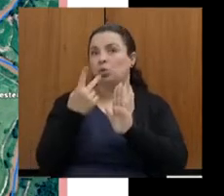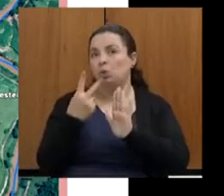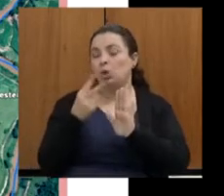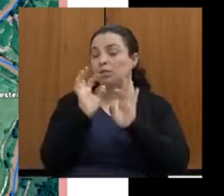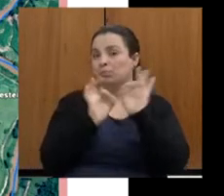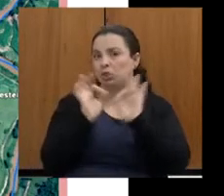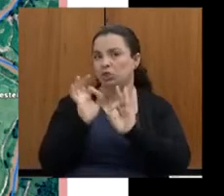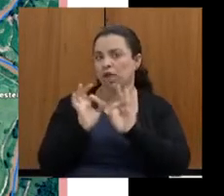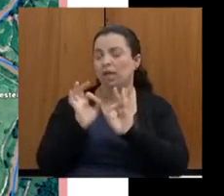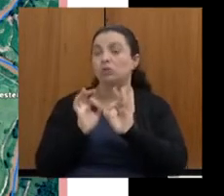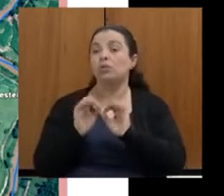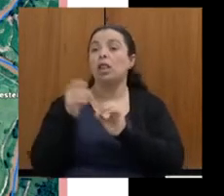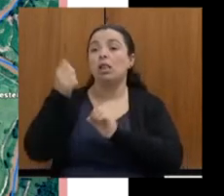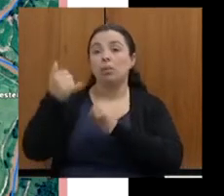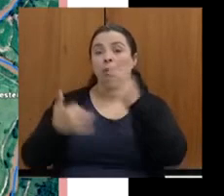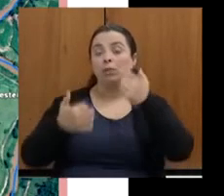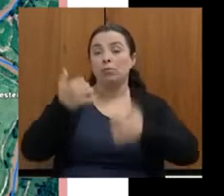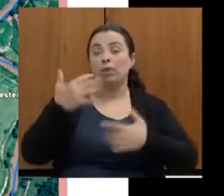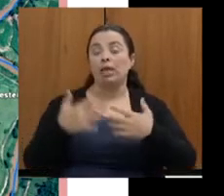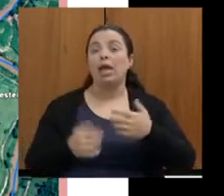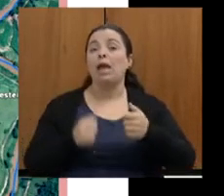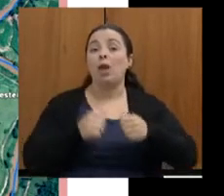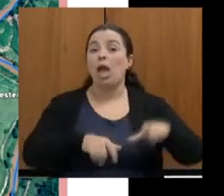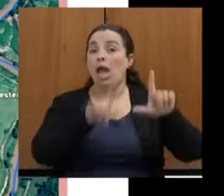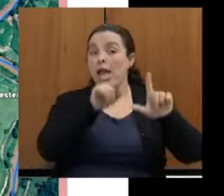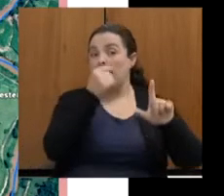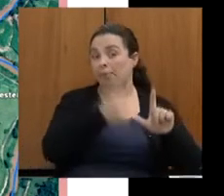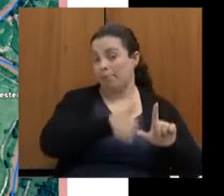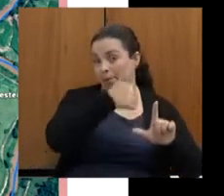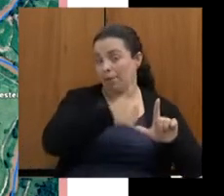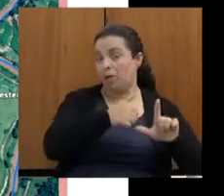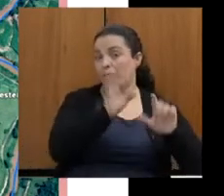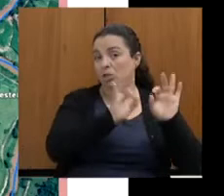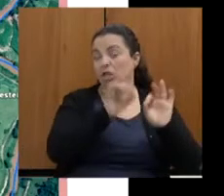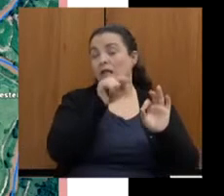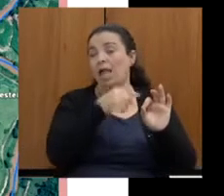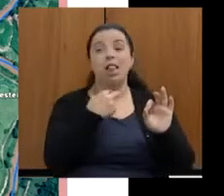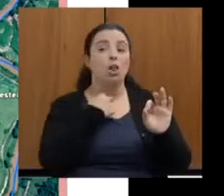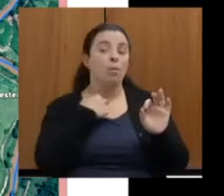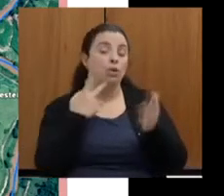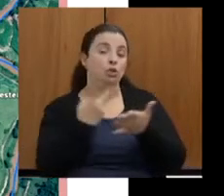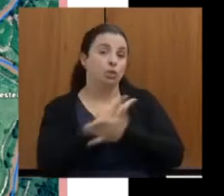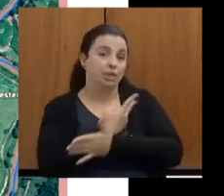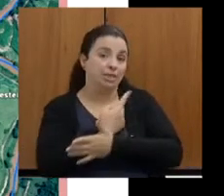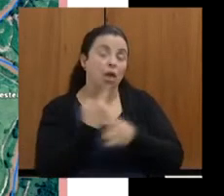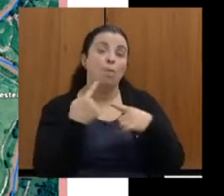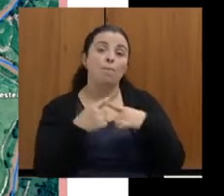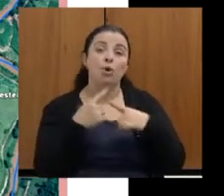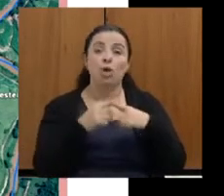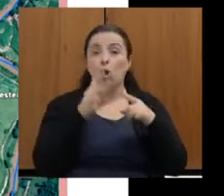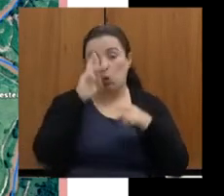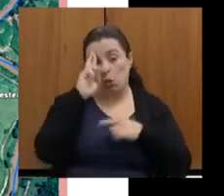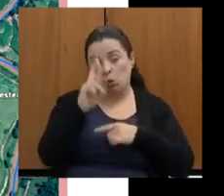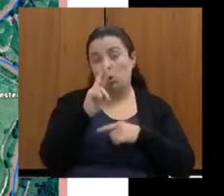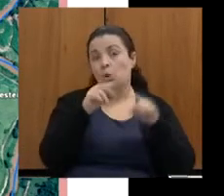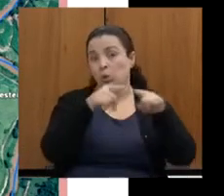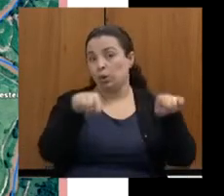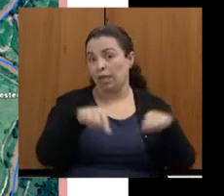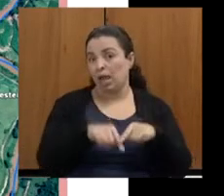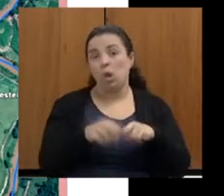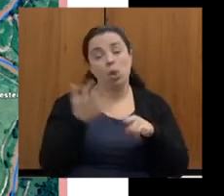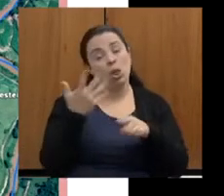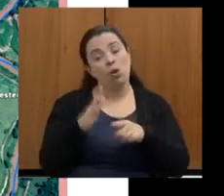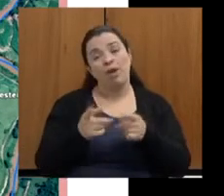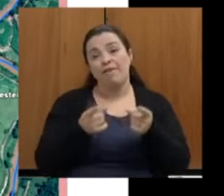apresentação eles dizem assim ó esse primeiro projeto ele não pode acontecer porque o dono do terreno não quer vender o terreno